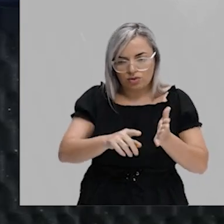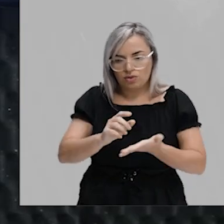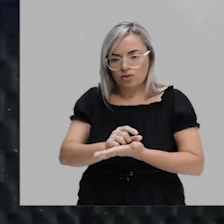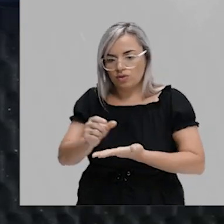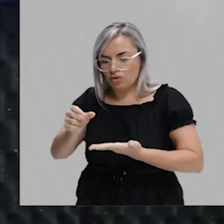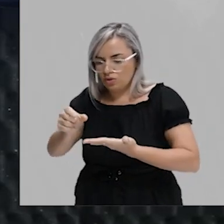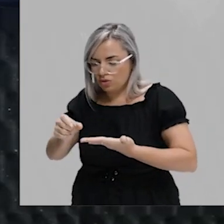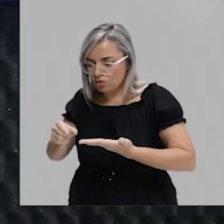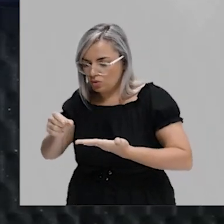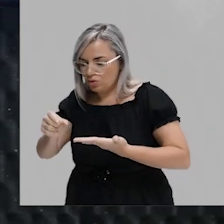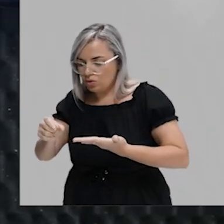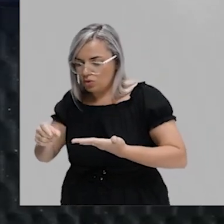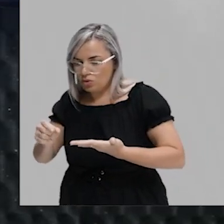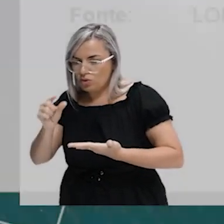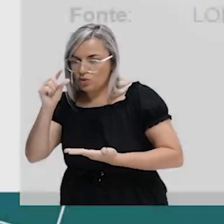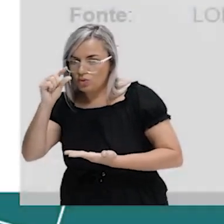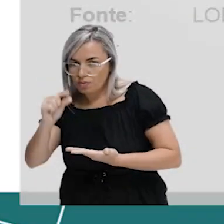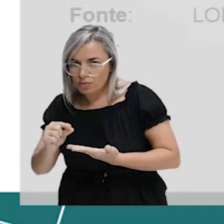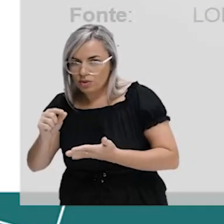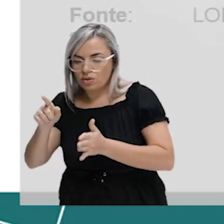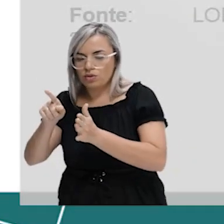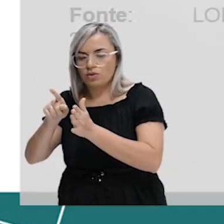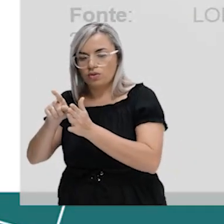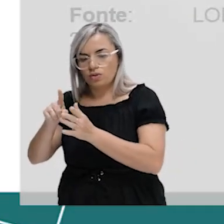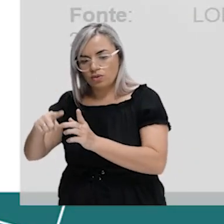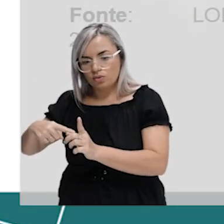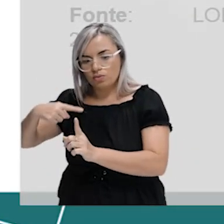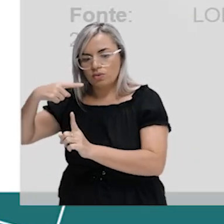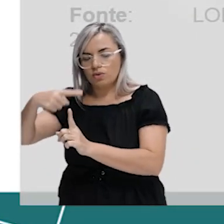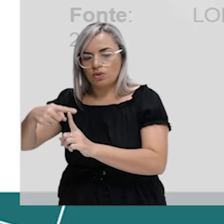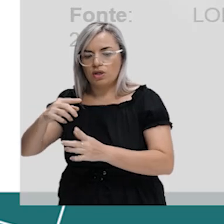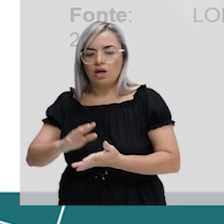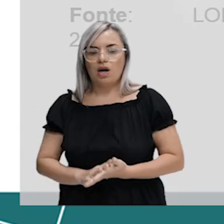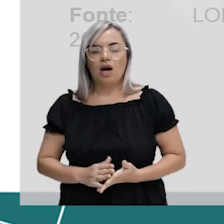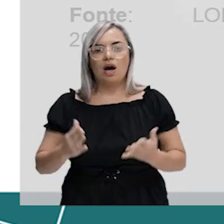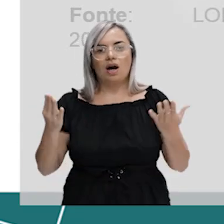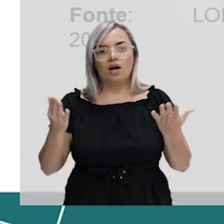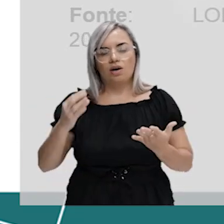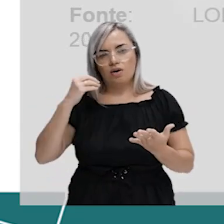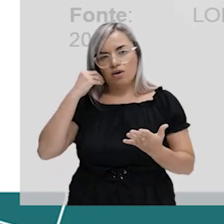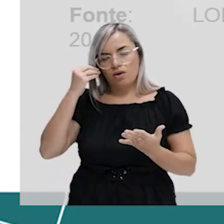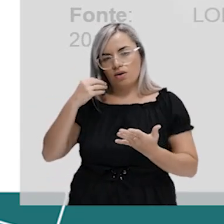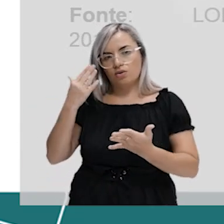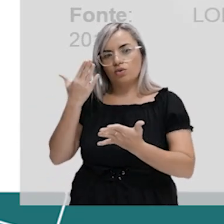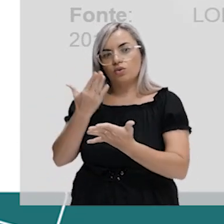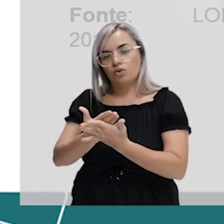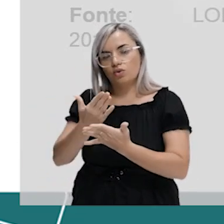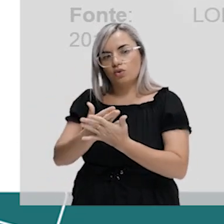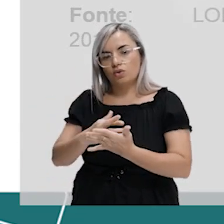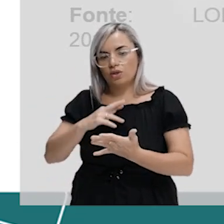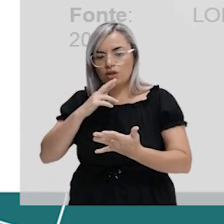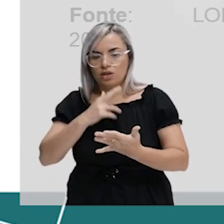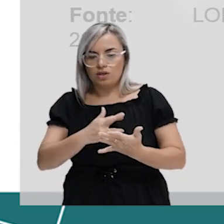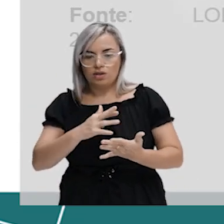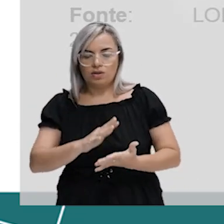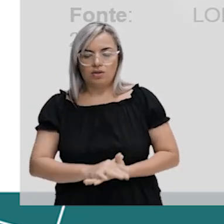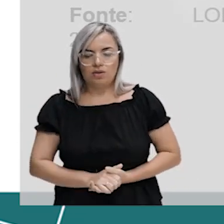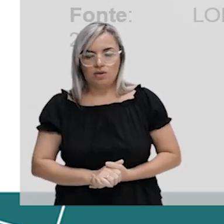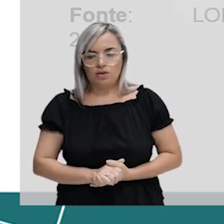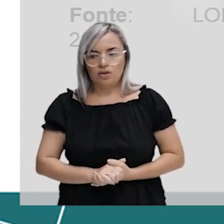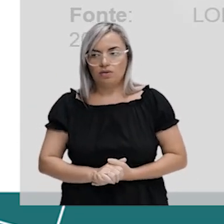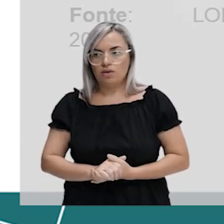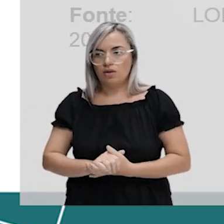por exemplo, o resultado, né? Como eu já falei para vocês, veja, essa barrinha aqui, que está mais próximo do